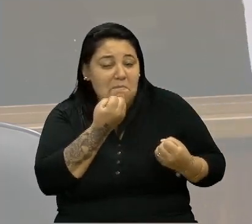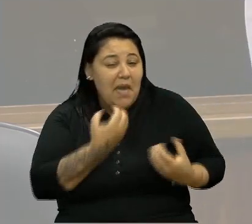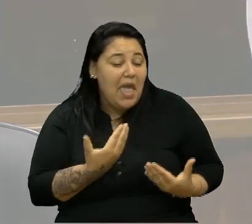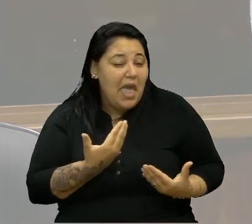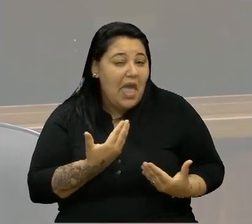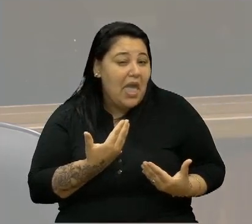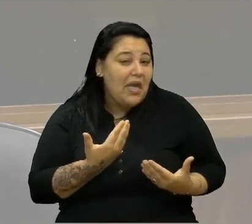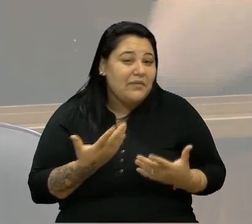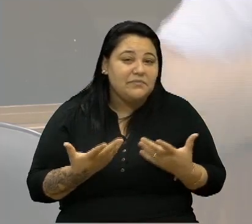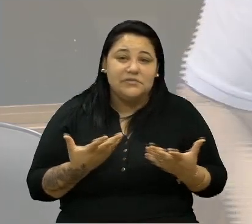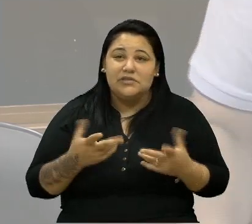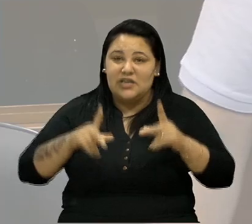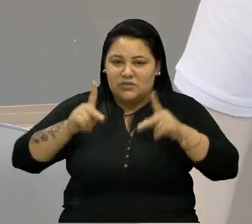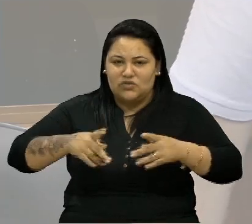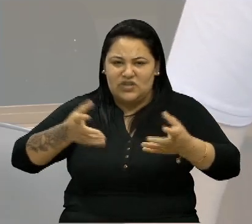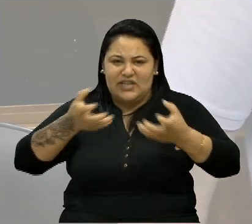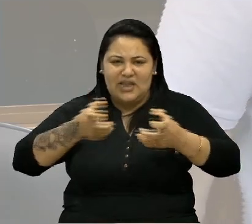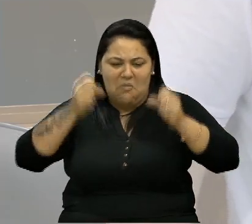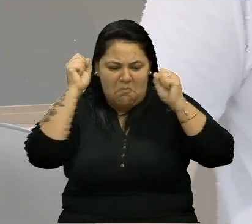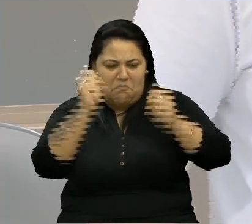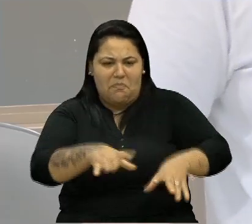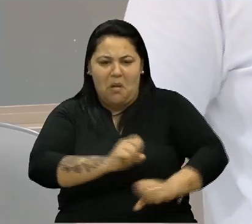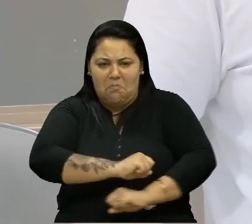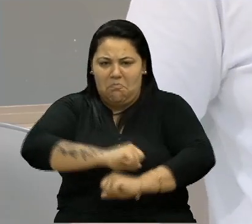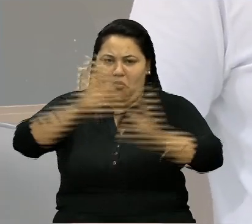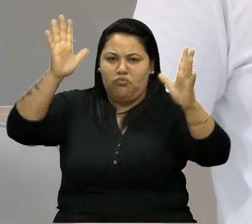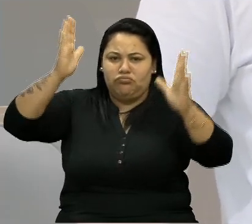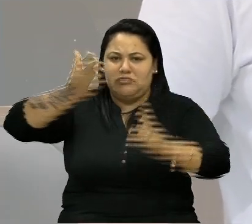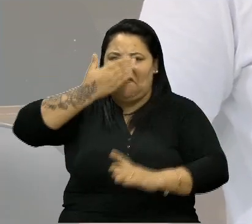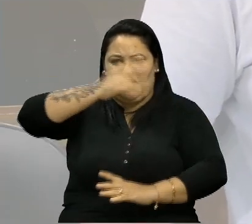população e as pessoas vêm aqui querer jogar bomba na frente da Câmara?